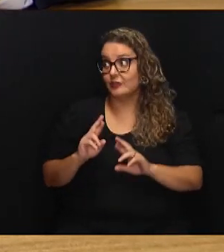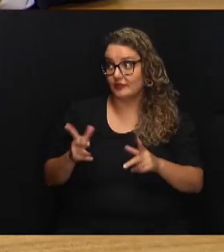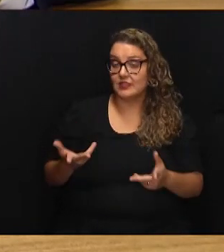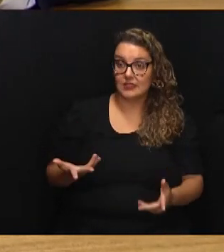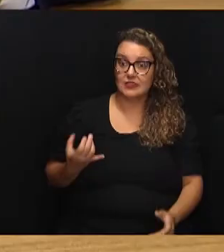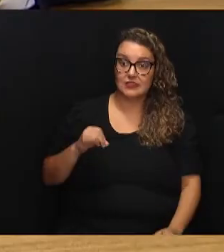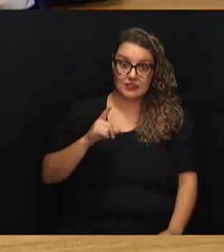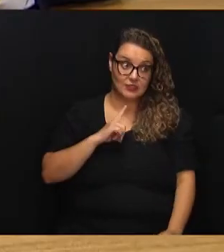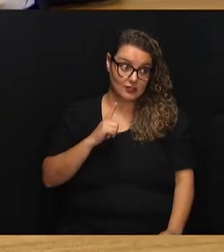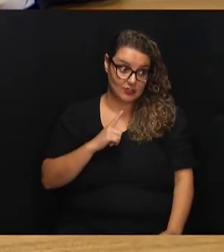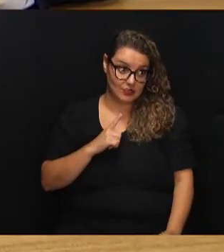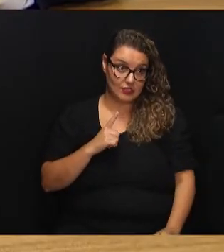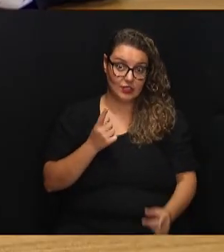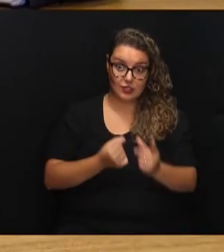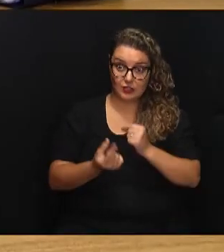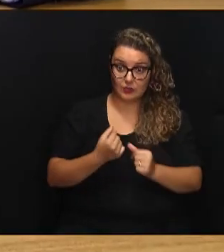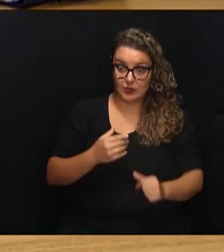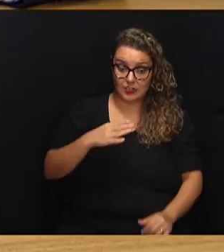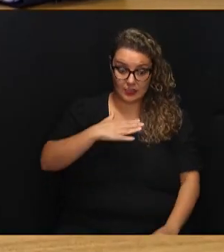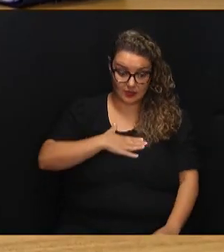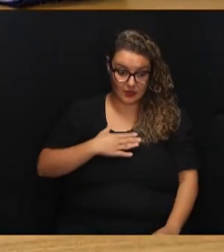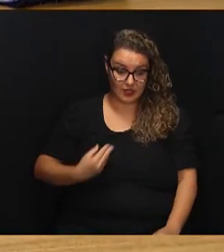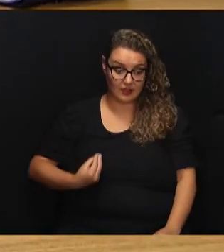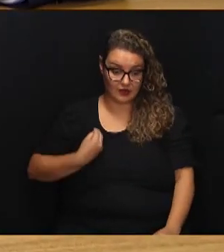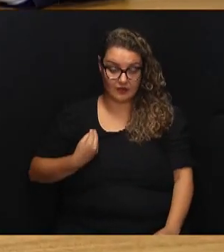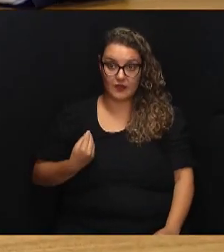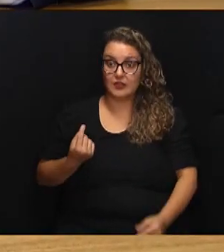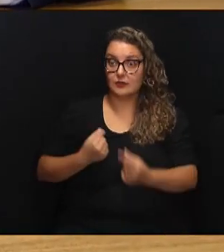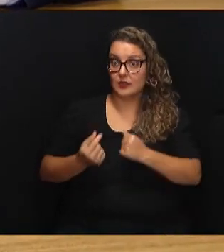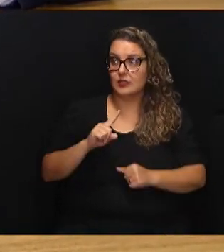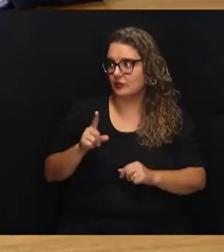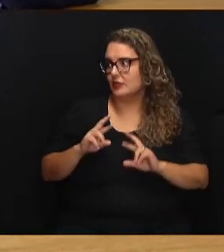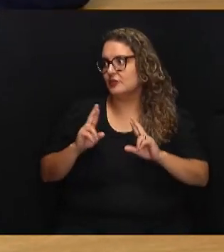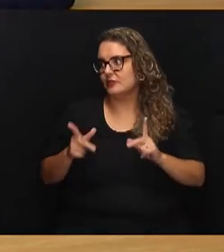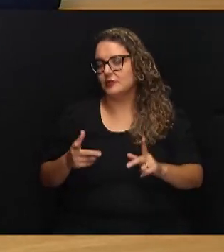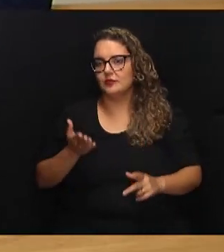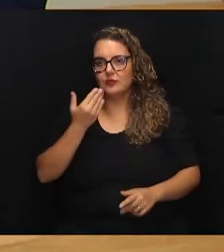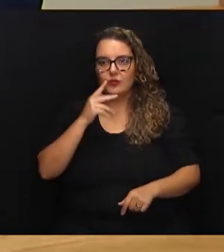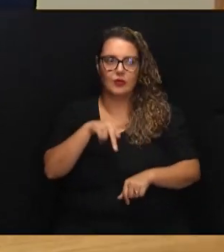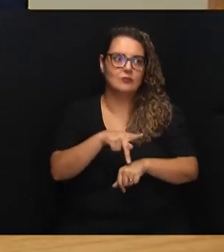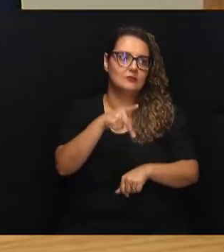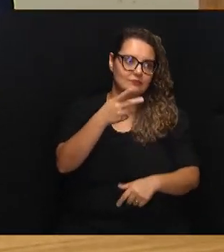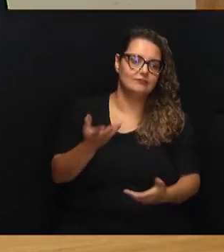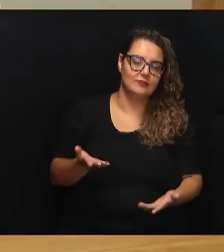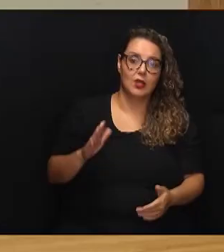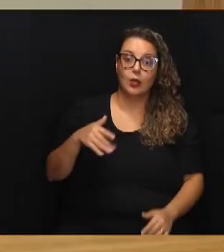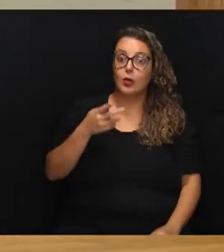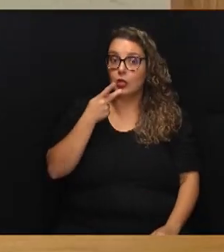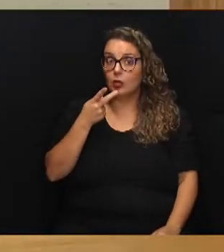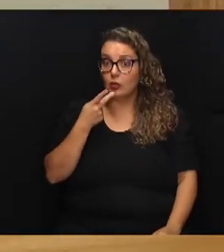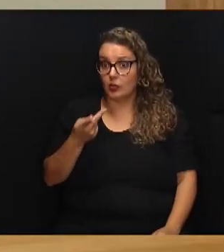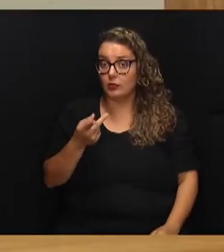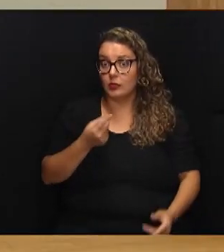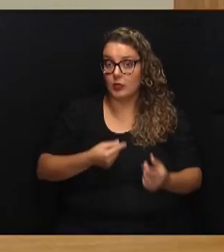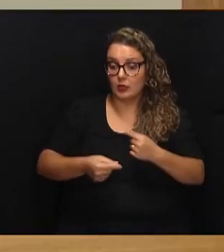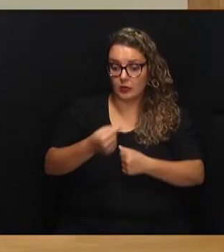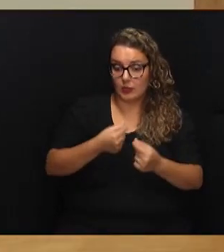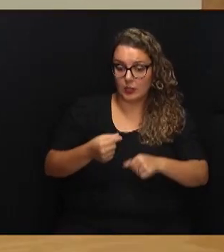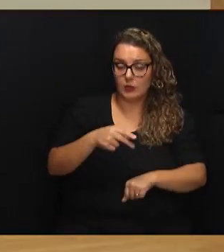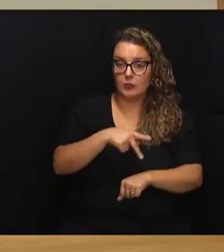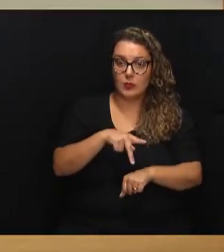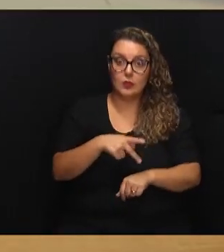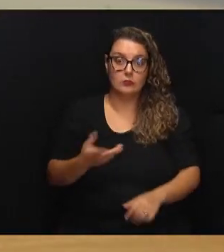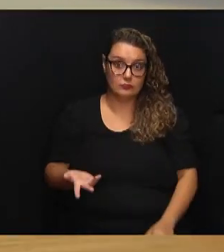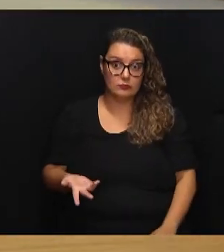que ter um orçamento na minha vida financeira, não é diferente para um momento de um almoço de Páscoa. Então, quando a gente fala de um orçamento, tem algumas coisas a se pensar,